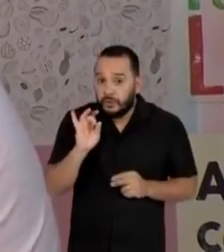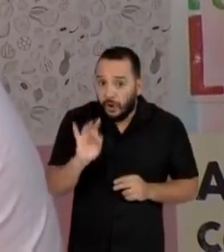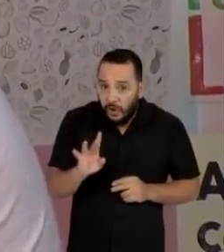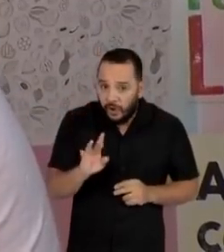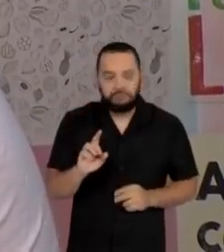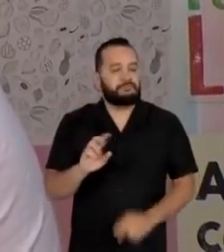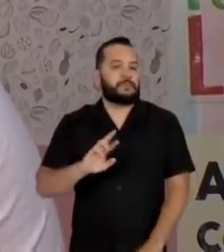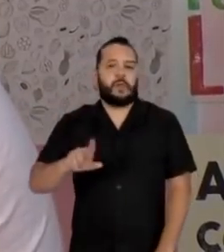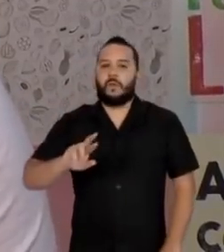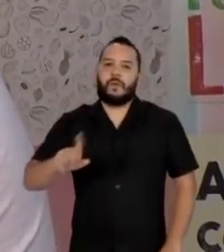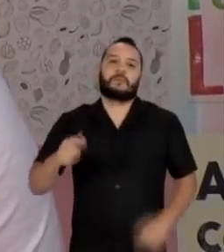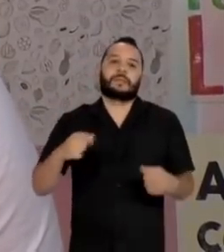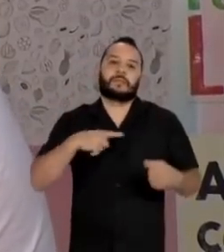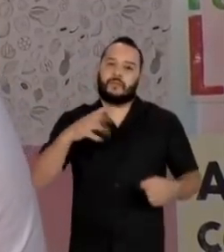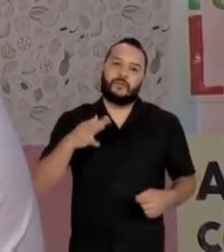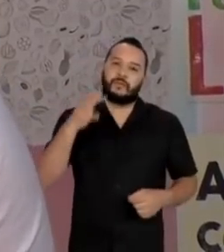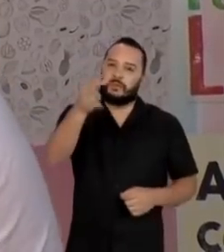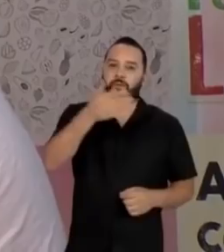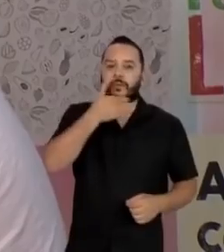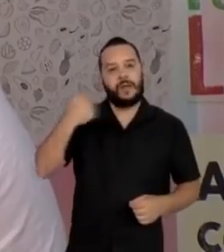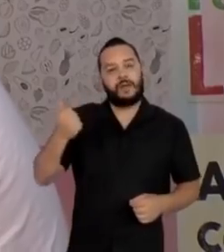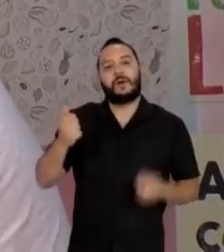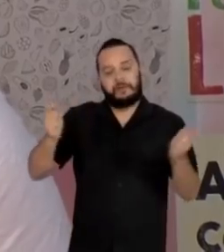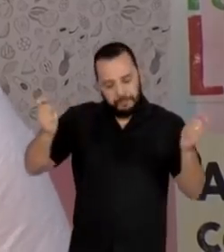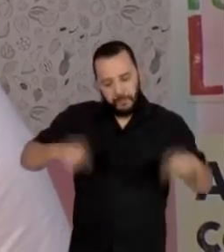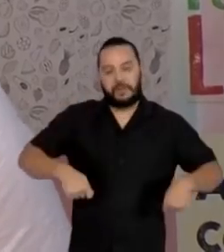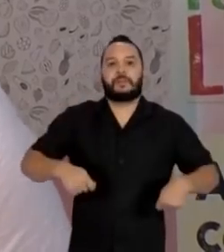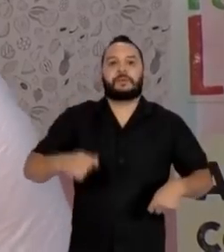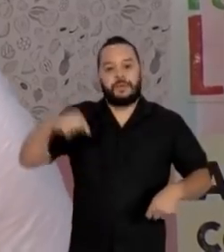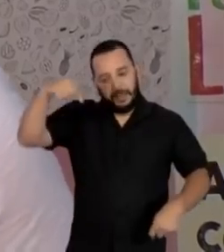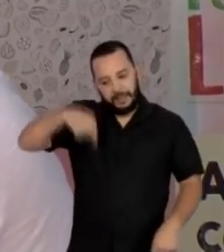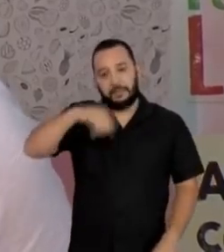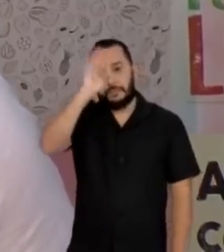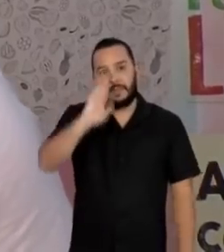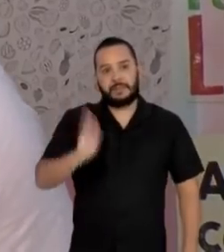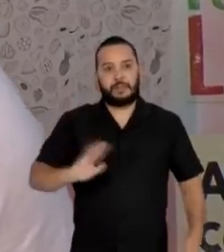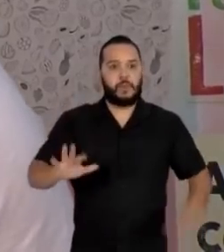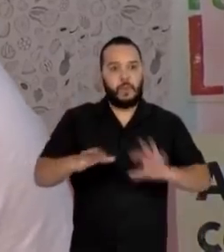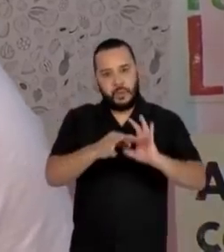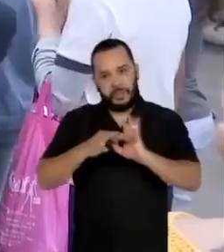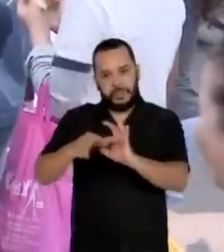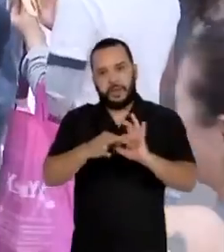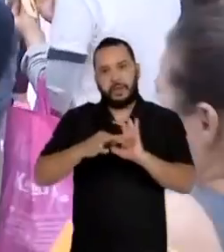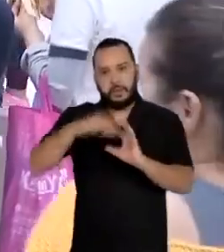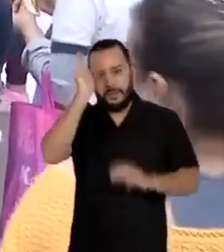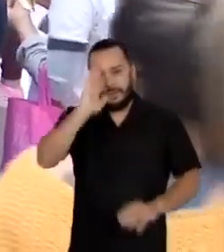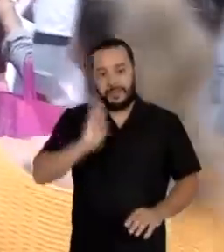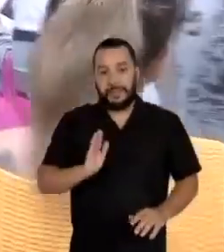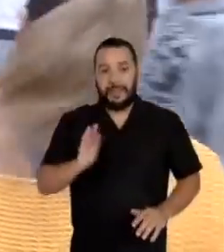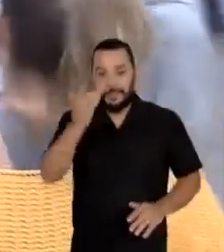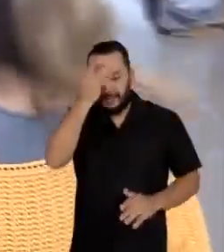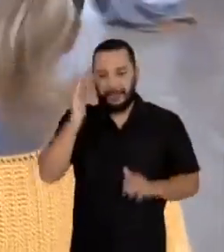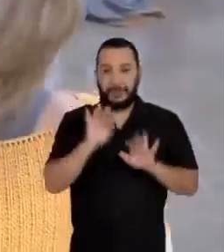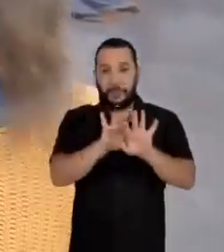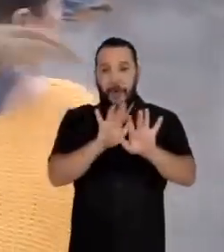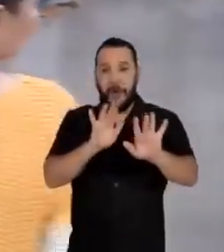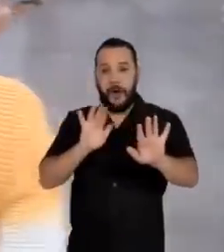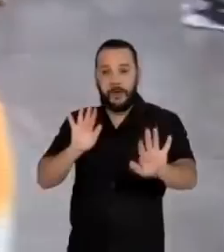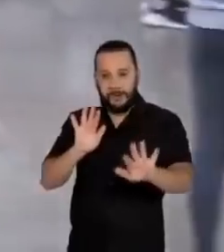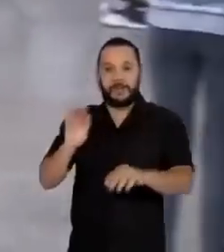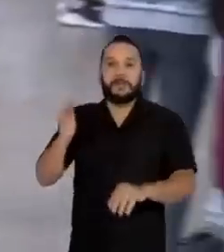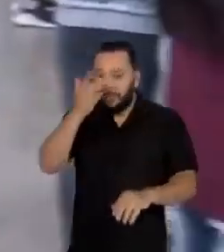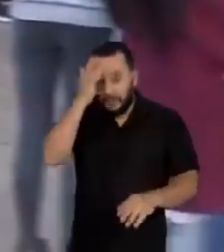Vamos fazer um futuro melhor porque podemos. Viemos ao Brasil para unir os brasileiros. A plateia,